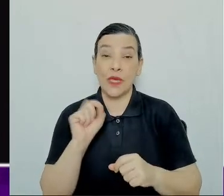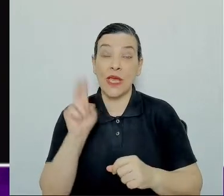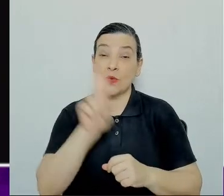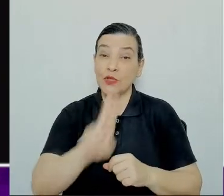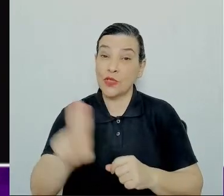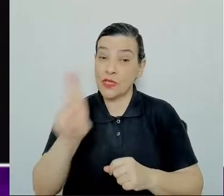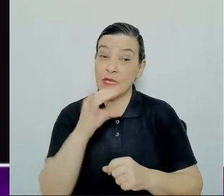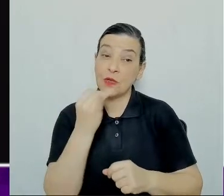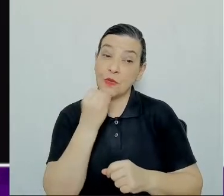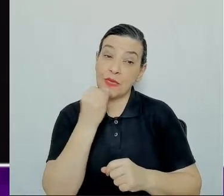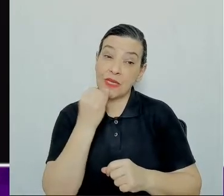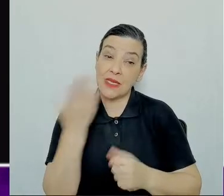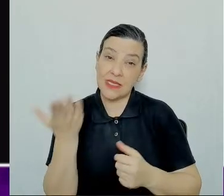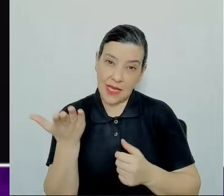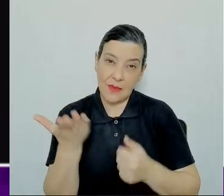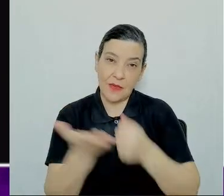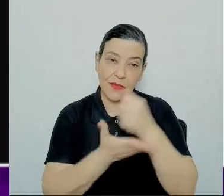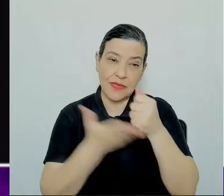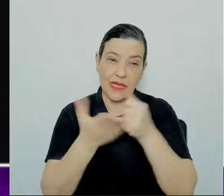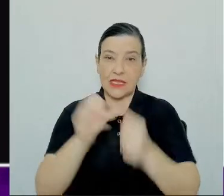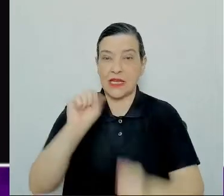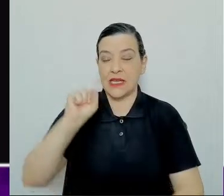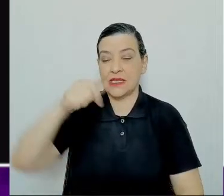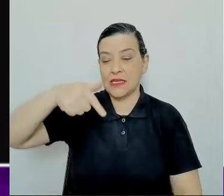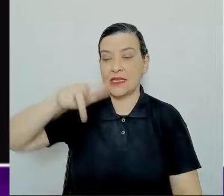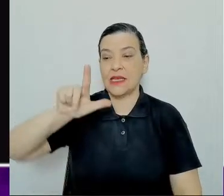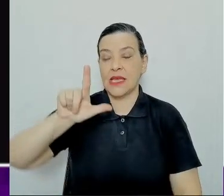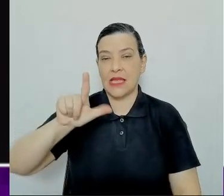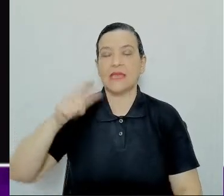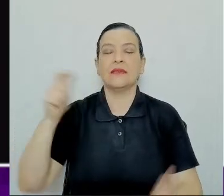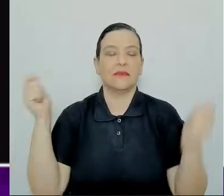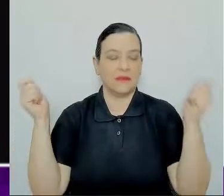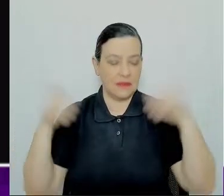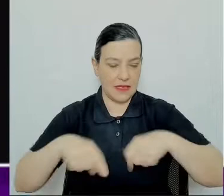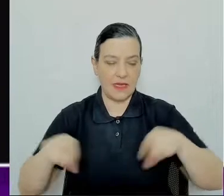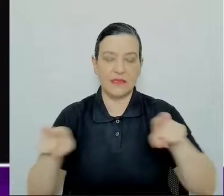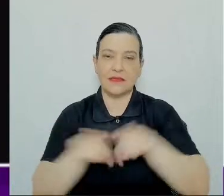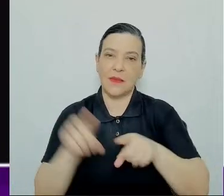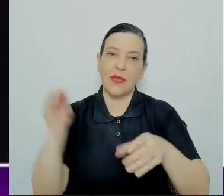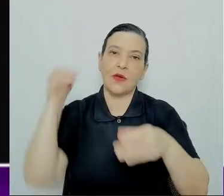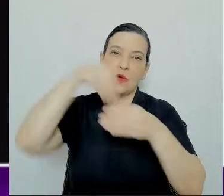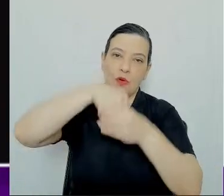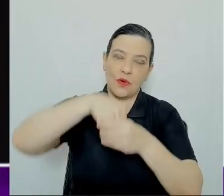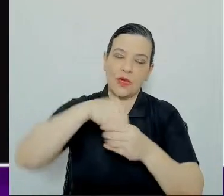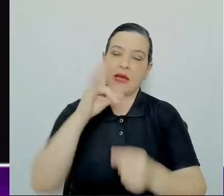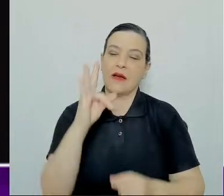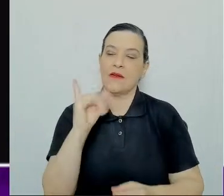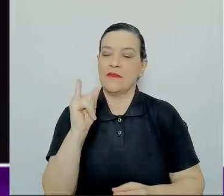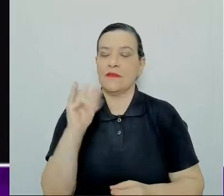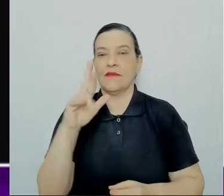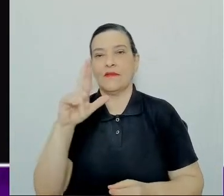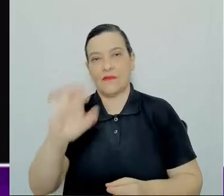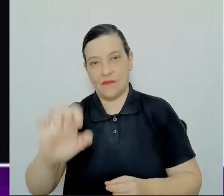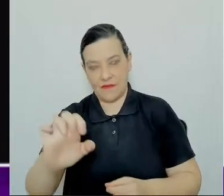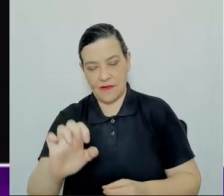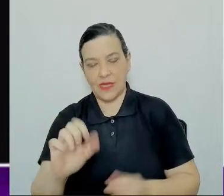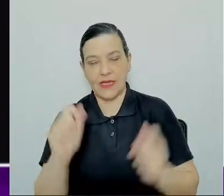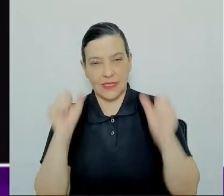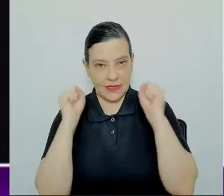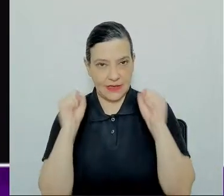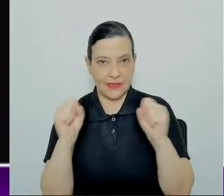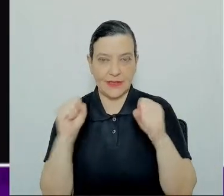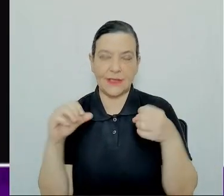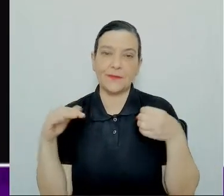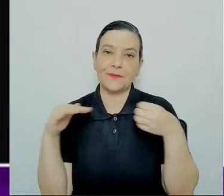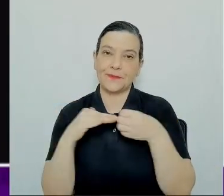exemplo, uma base de dados, um SQL, eu posso também colocar um firewall, né? Falando de Azure, eu posso colocar um firewall em cima do meu banco de